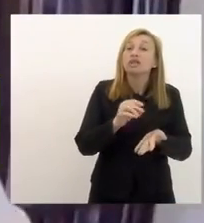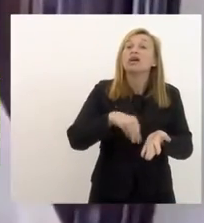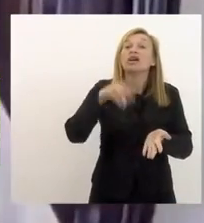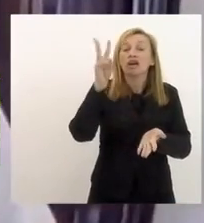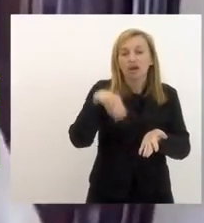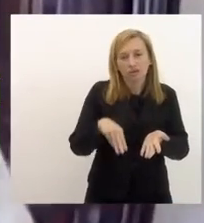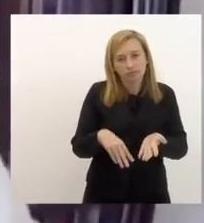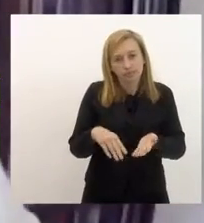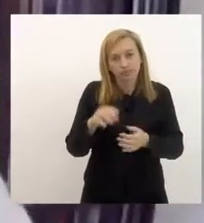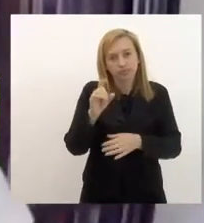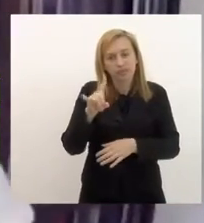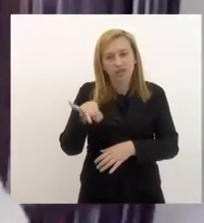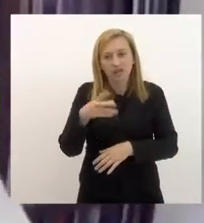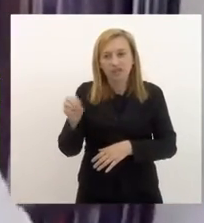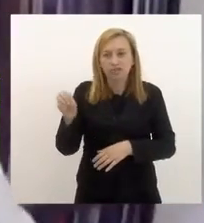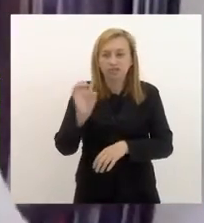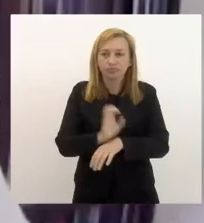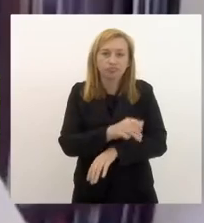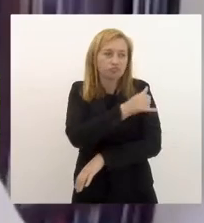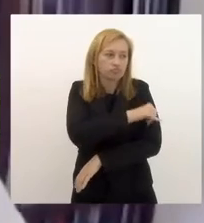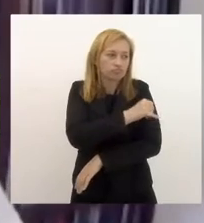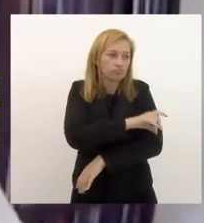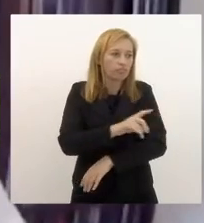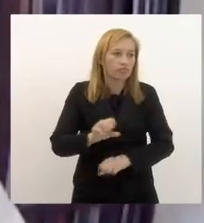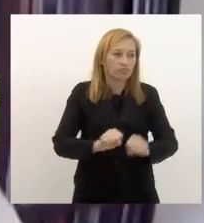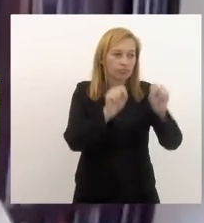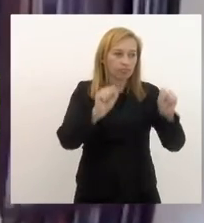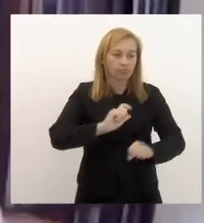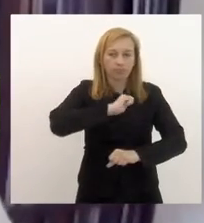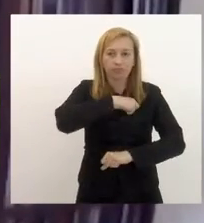do Rio de Janeiro on